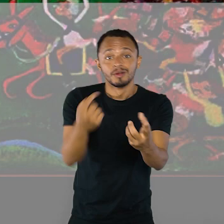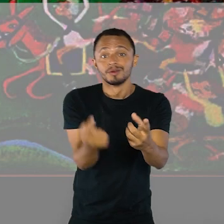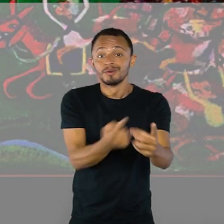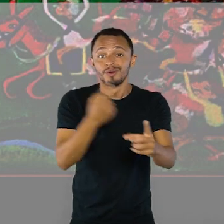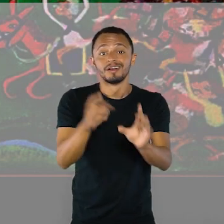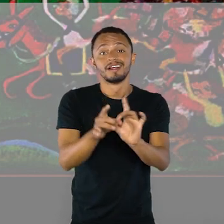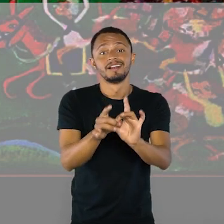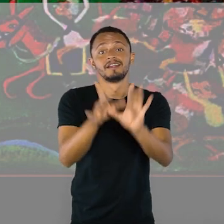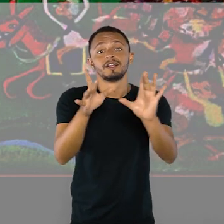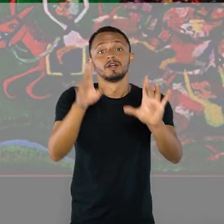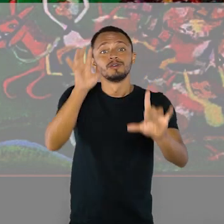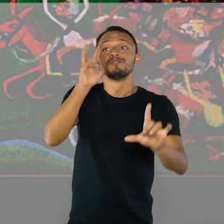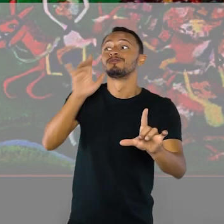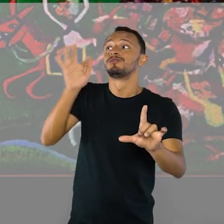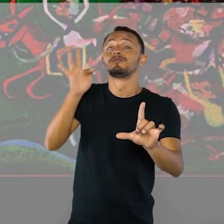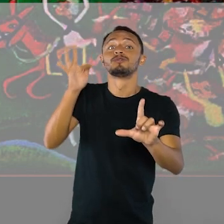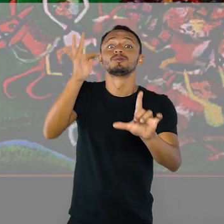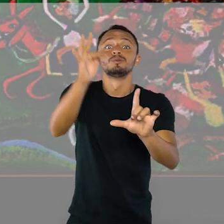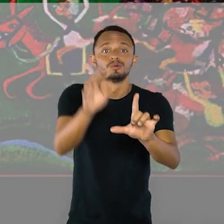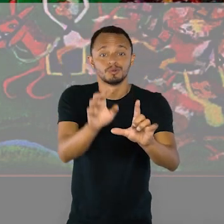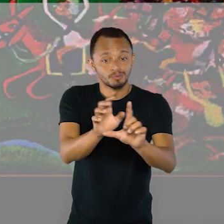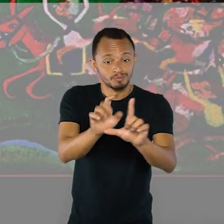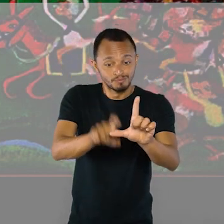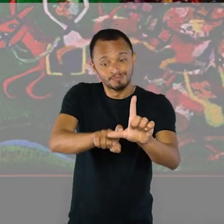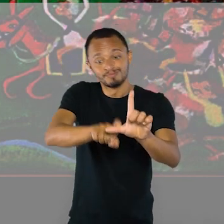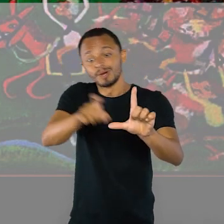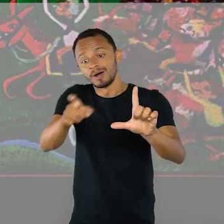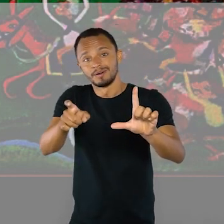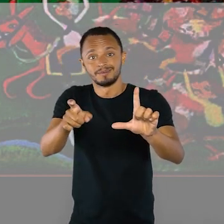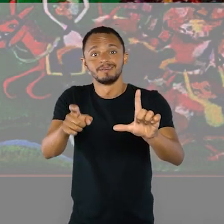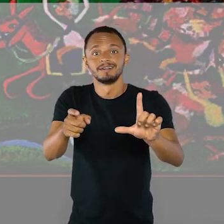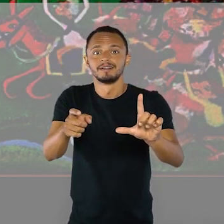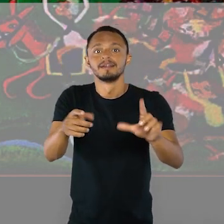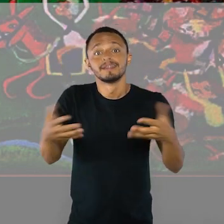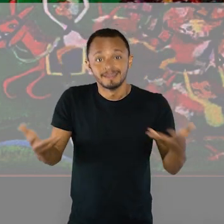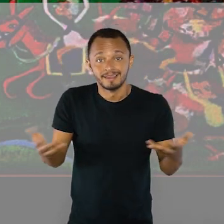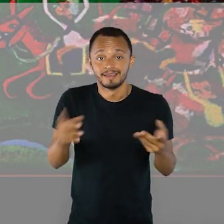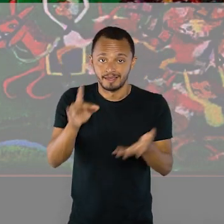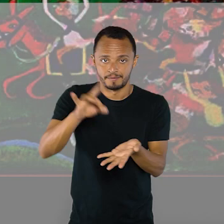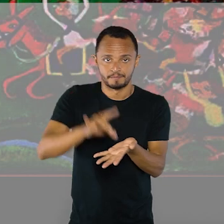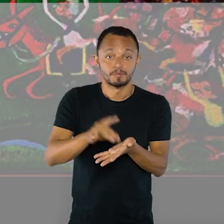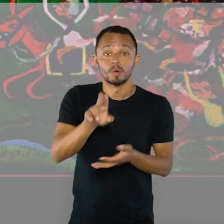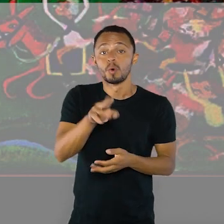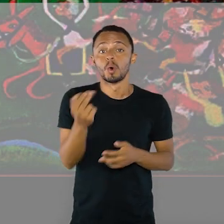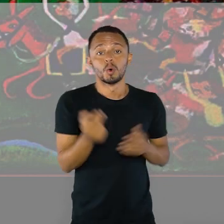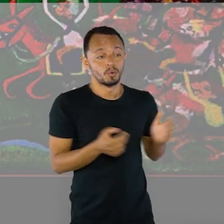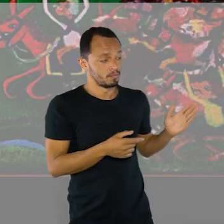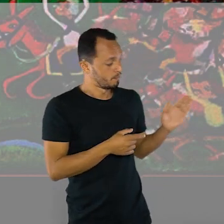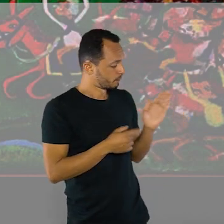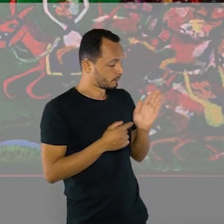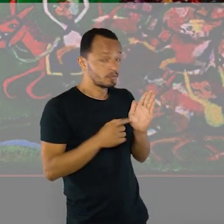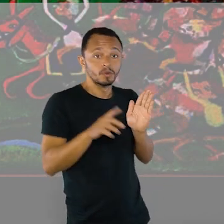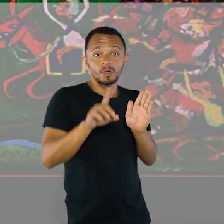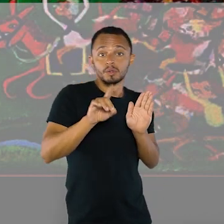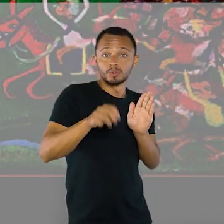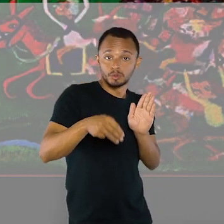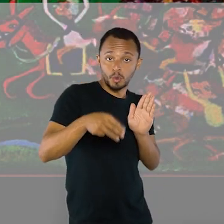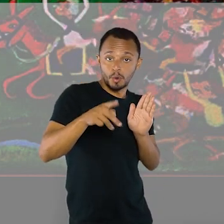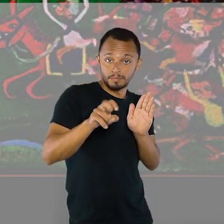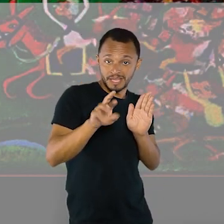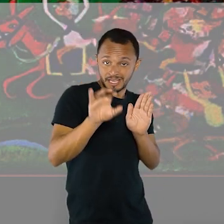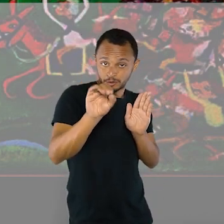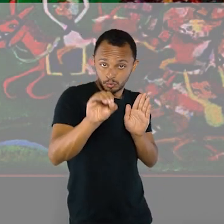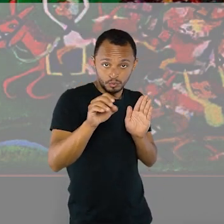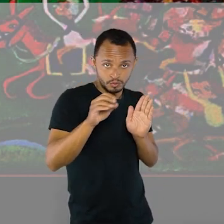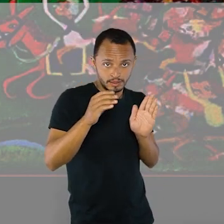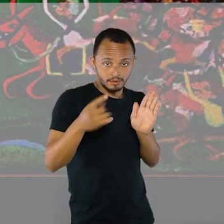de futuro. Ou então, essa bela tela do Caribé, que coloca D. Pedro ao centro, mas faz a tela